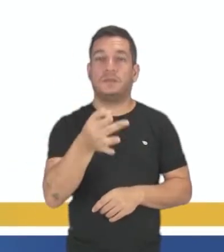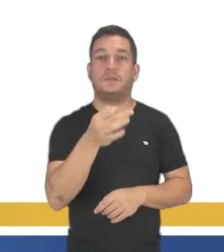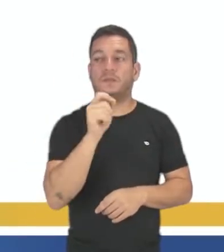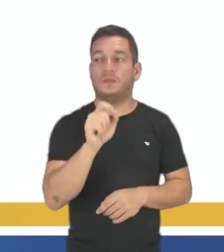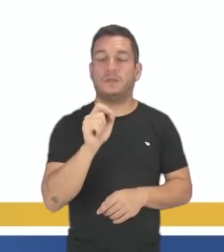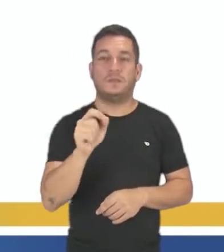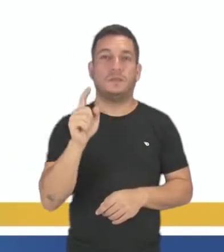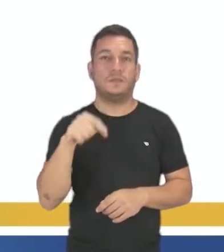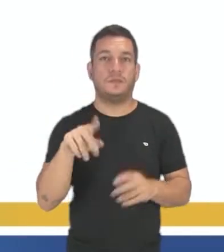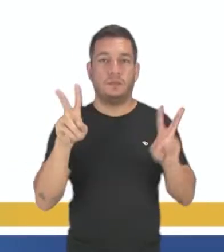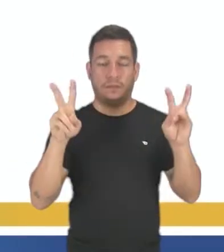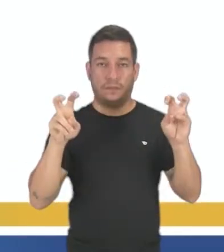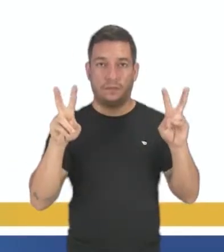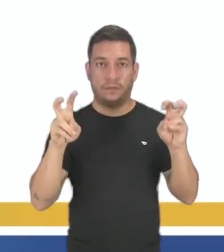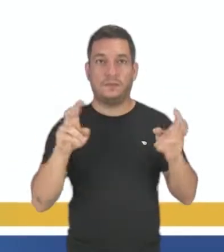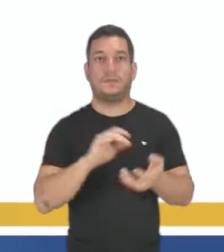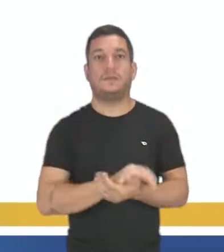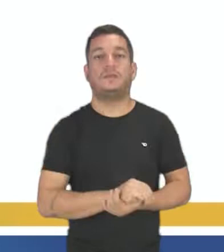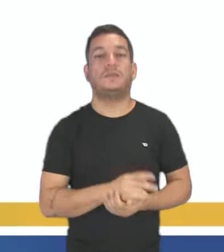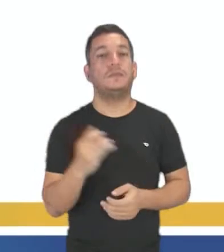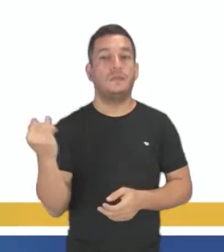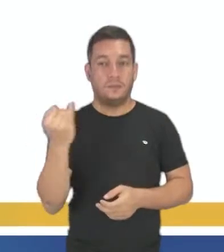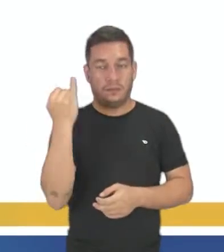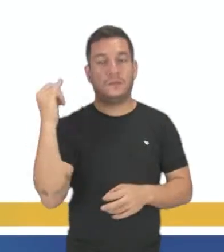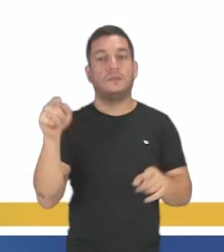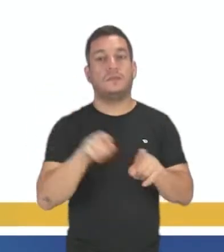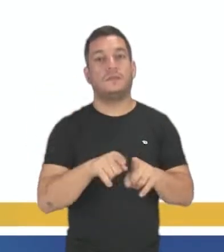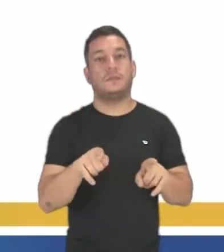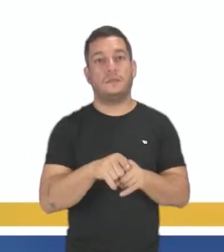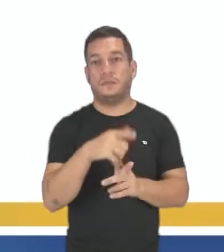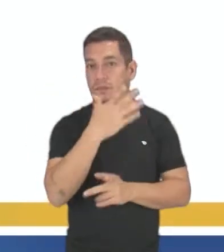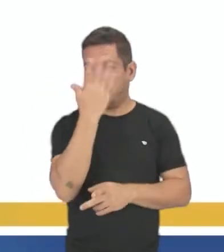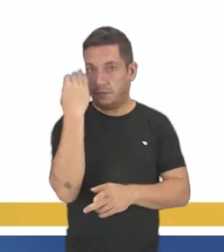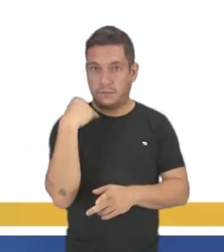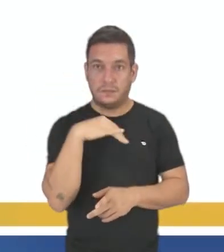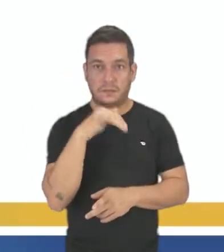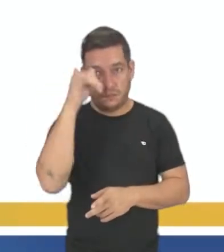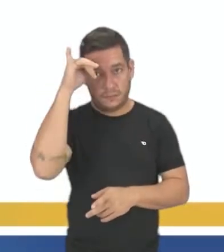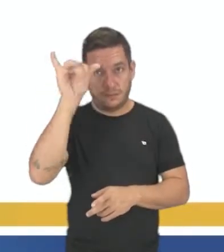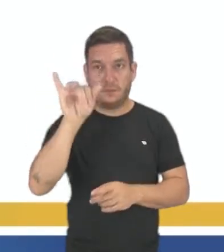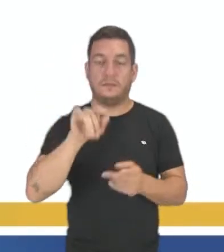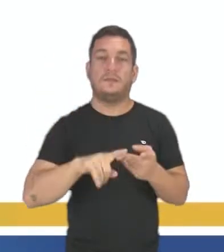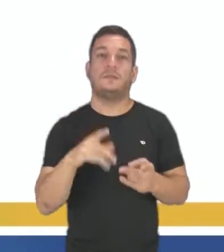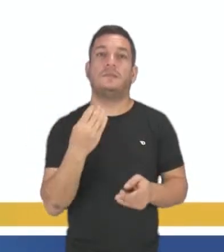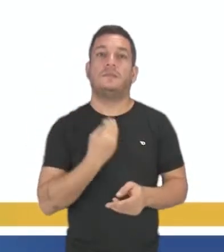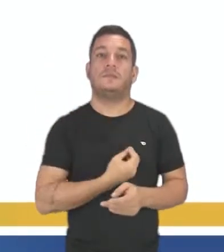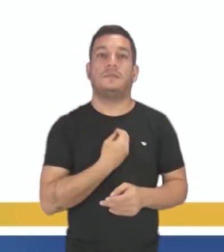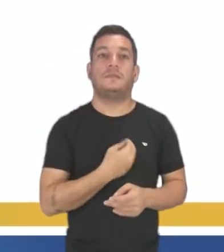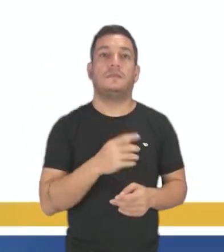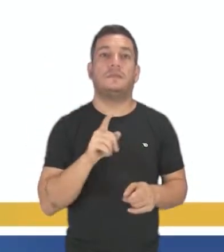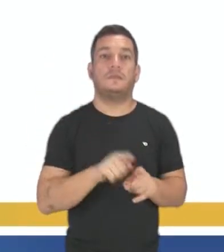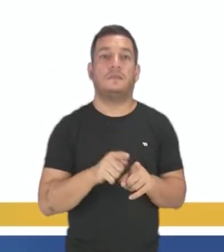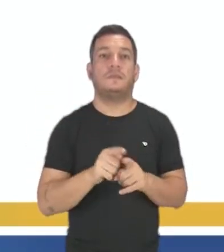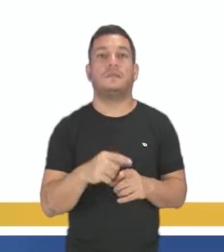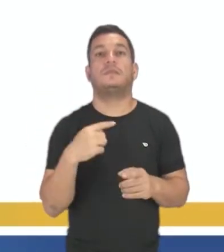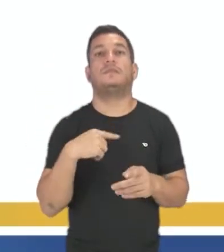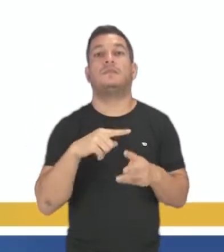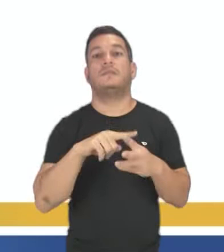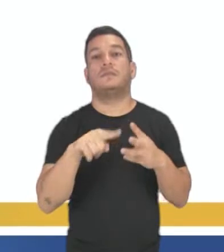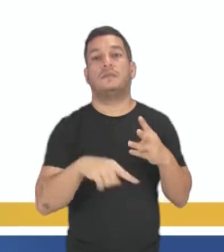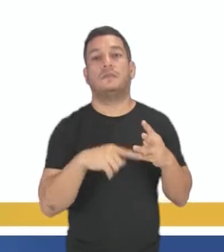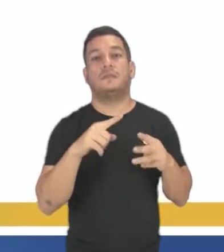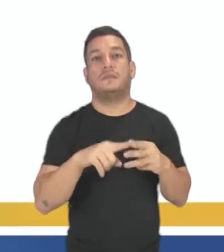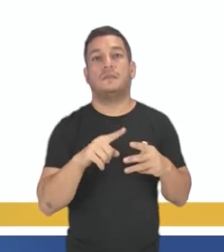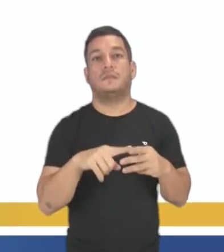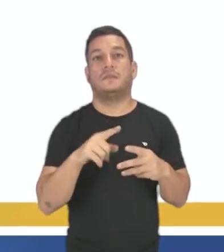sobre determinado assunto. Isso é muito importante você não se esquecer. Apresenta três partes